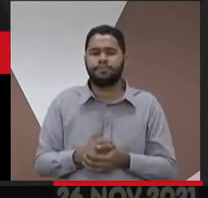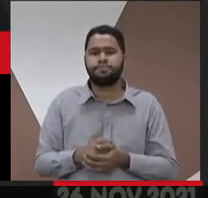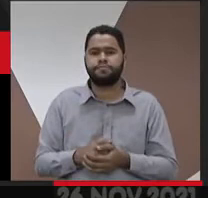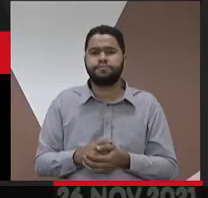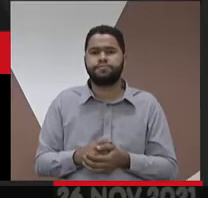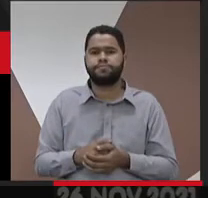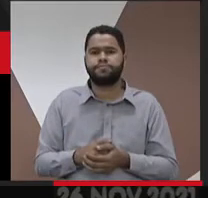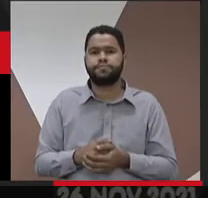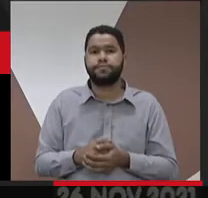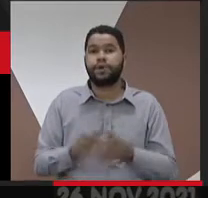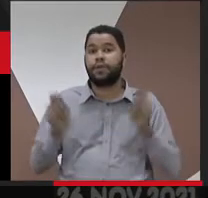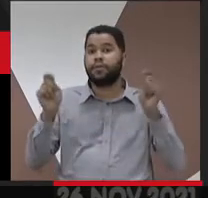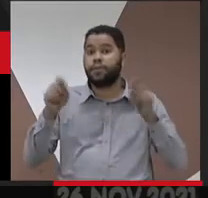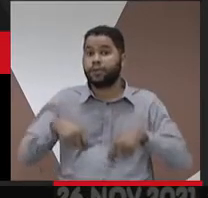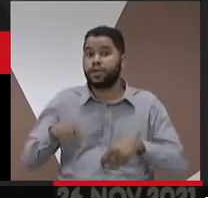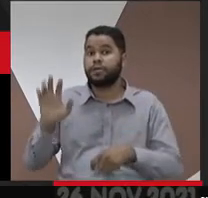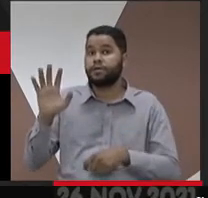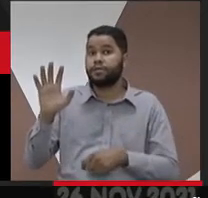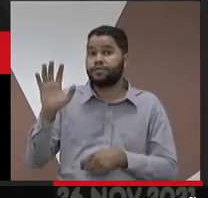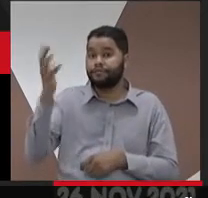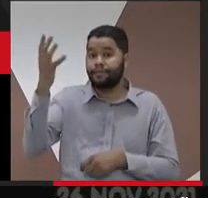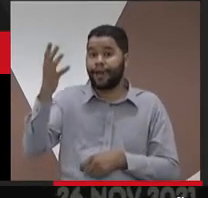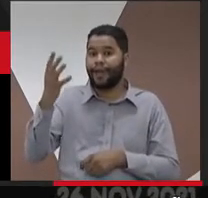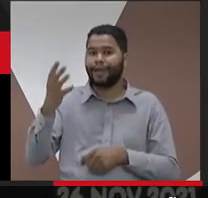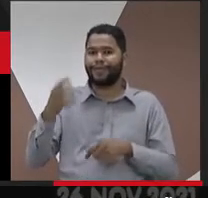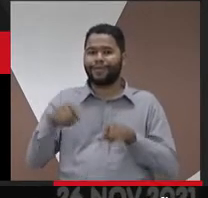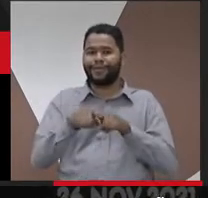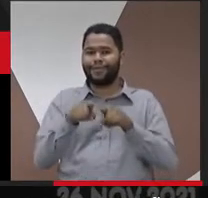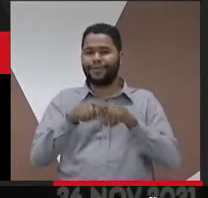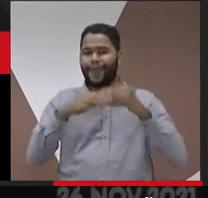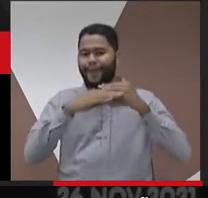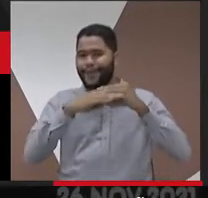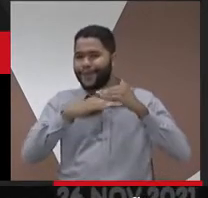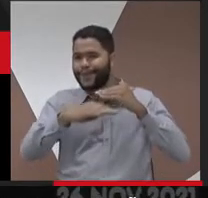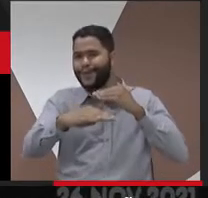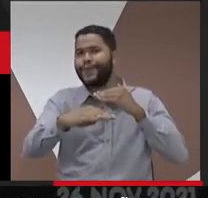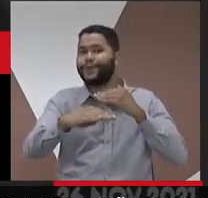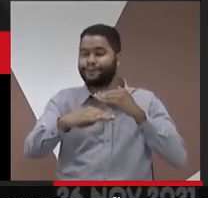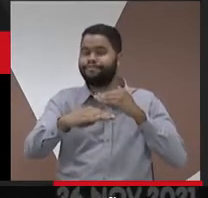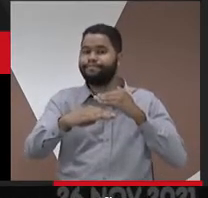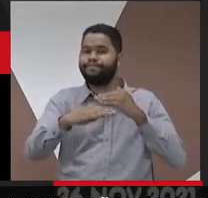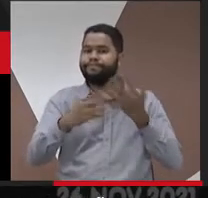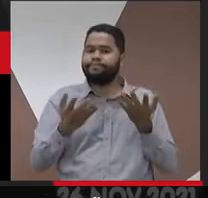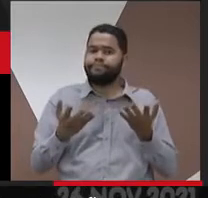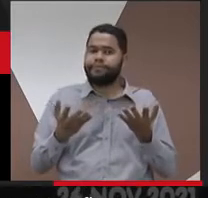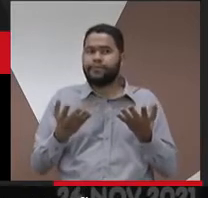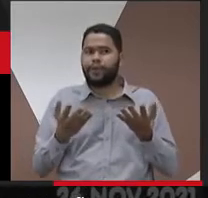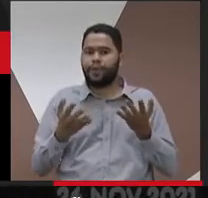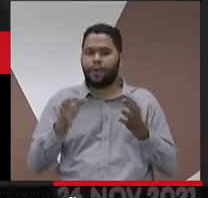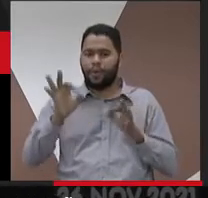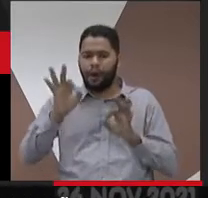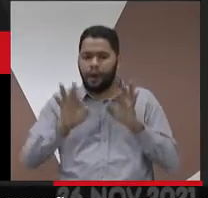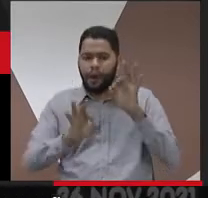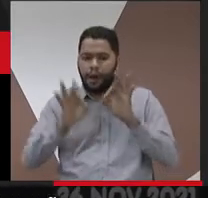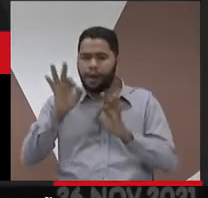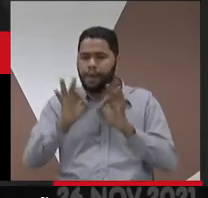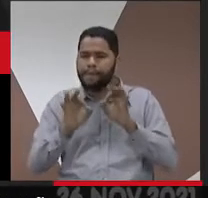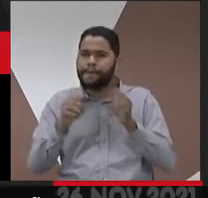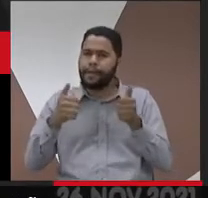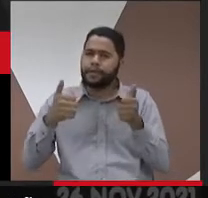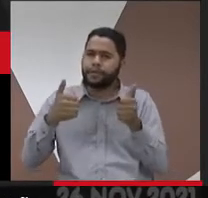a potenciais impactos na Serra da Calçada. Então, optou-se por trazer o traçado para mais